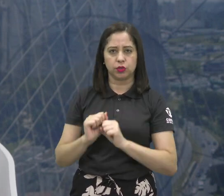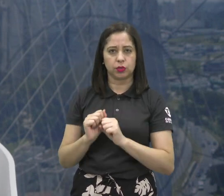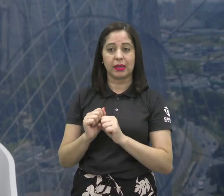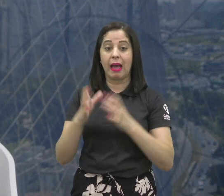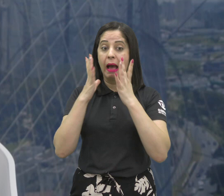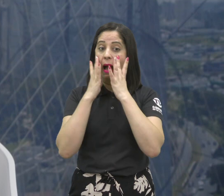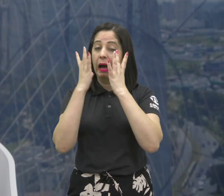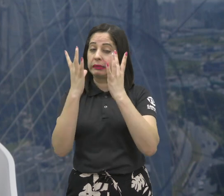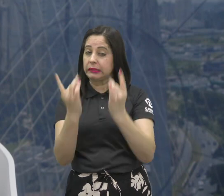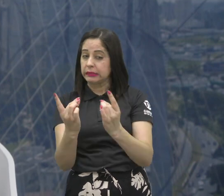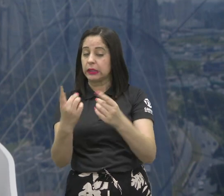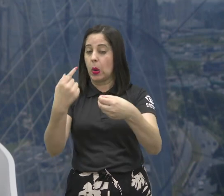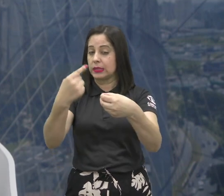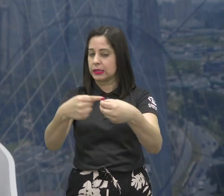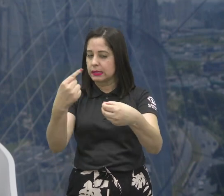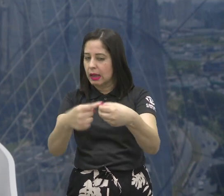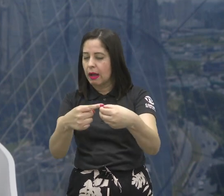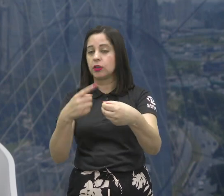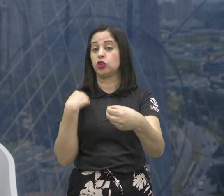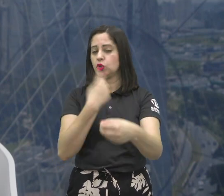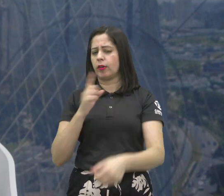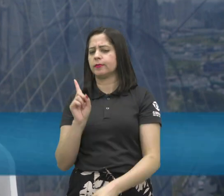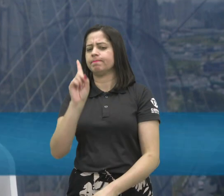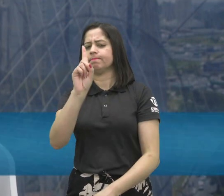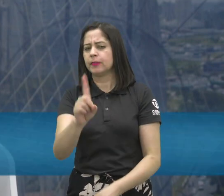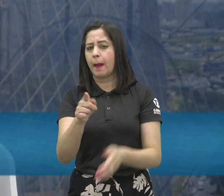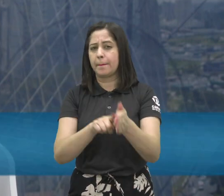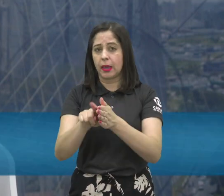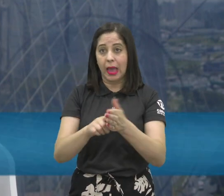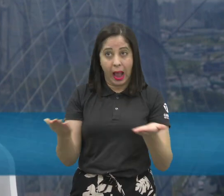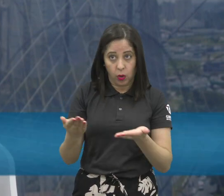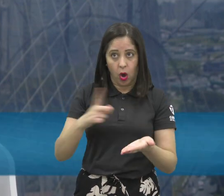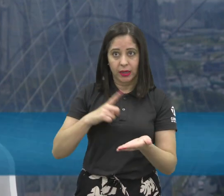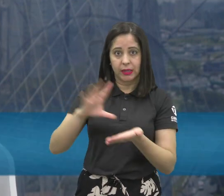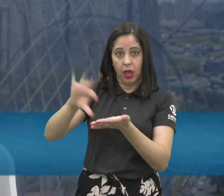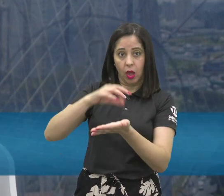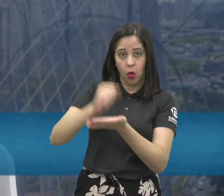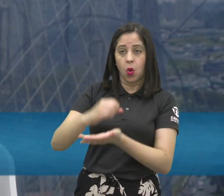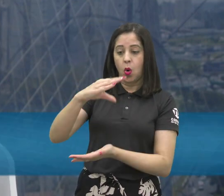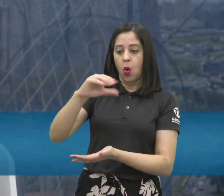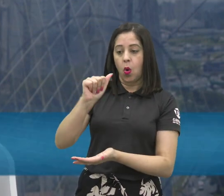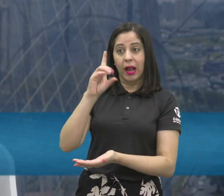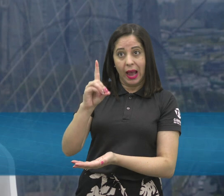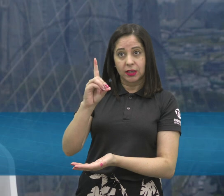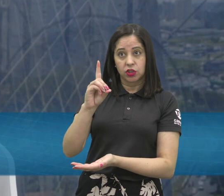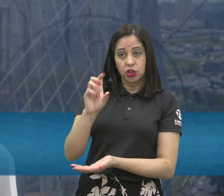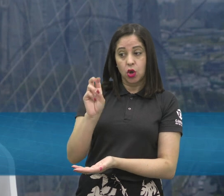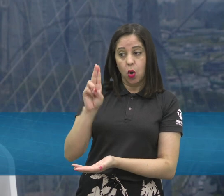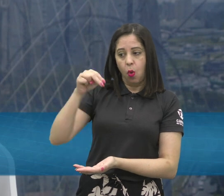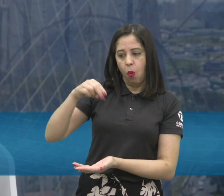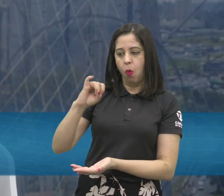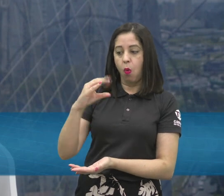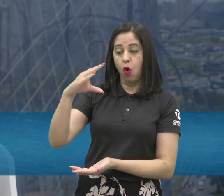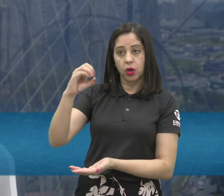gente consegue fazer levantamentos, né, hoje a partir do cadastro único, por exemplo, os municípios conseguem fazer um mapeamento